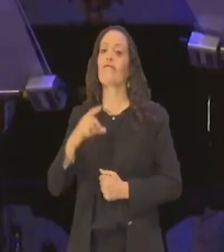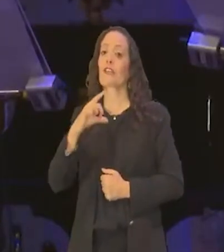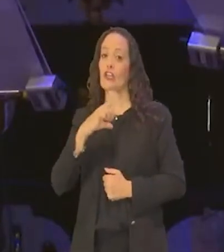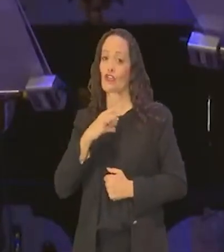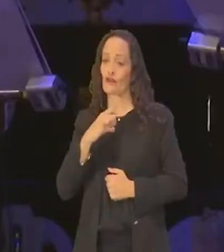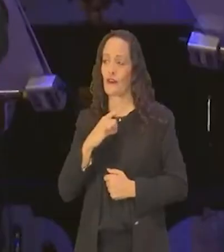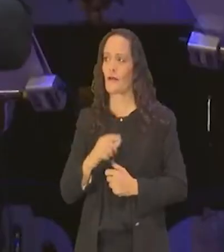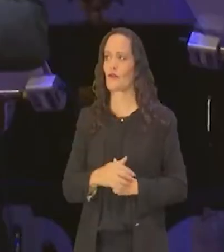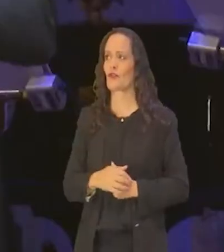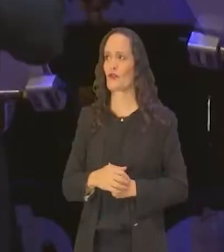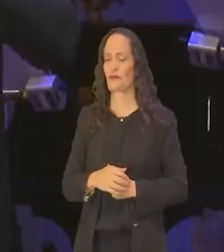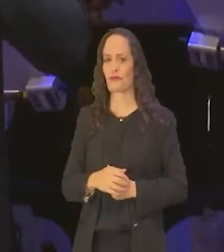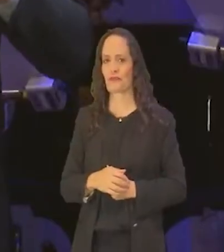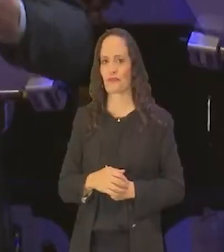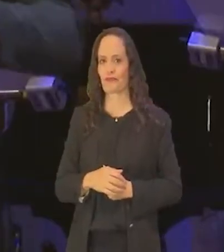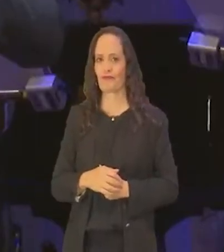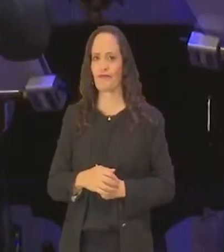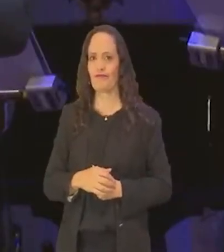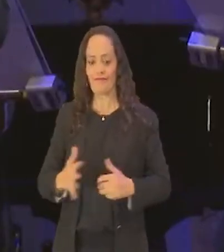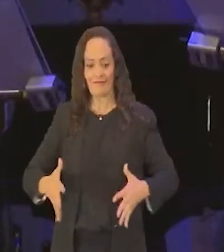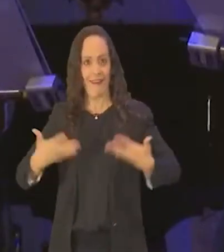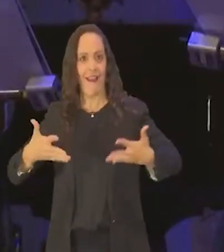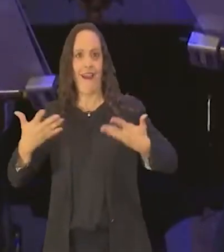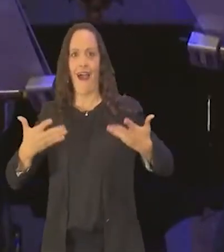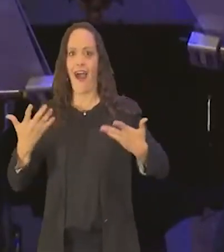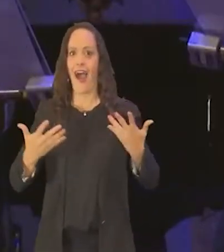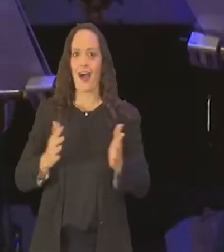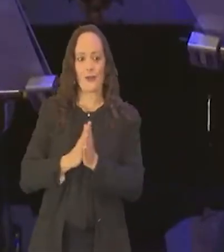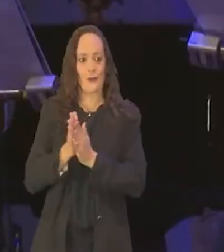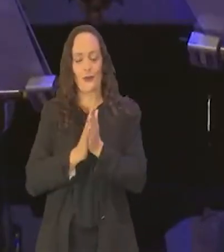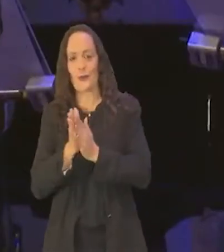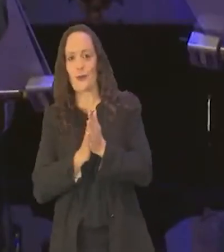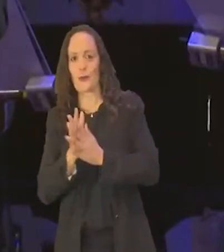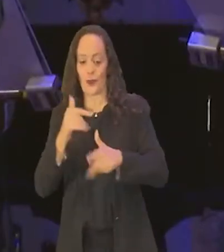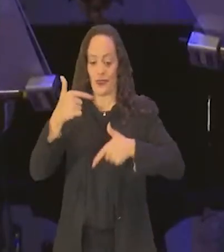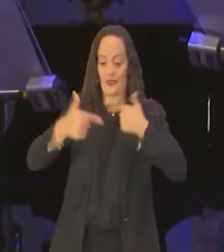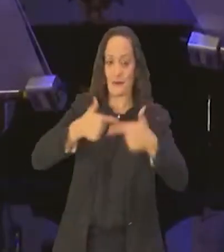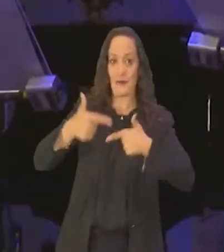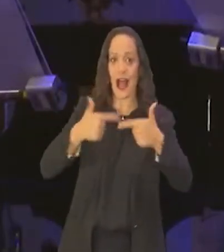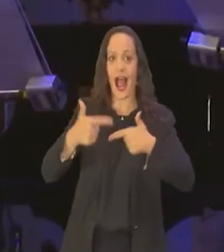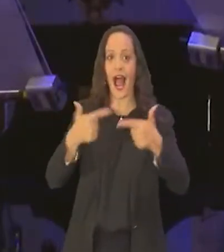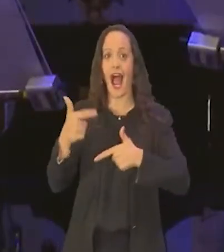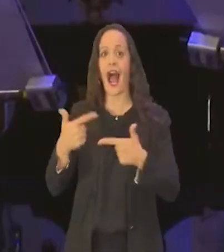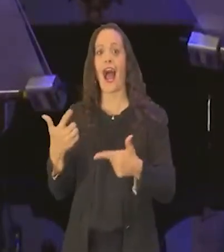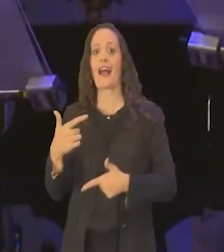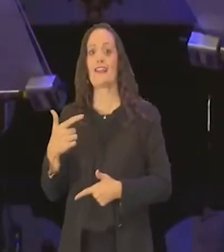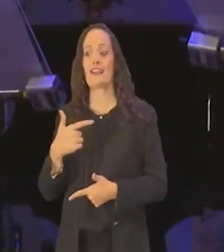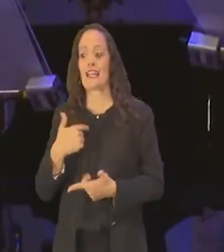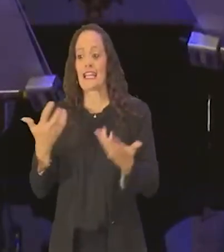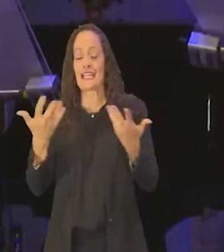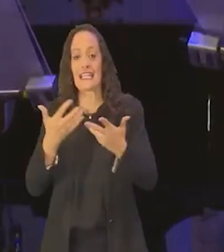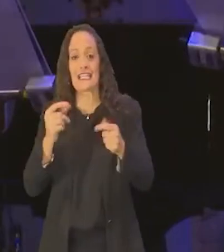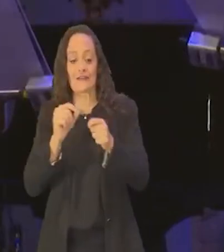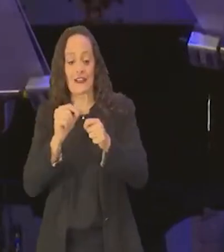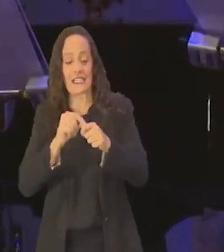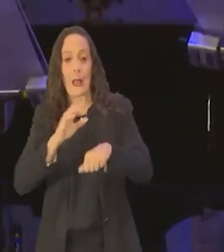aqueles que, com toda a energia e todo o gás no ambiente de trabalho, talvez veio com vontade de fazer mais,